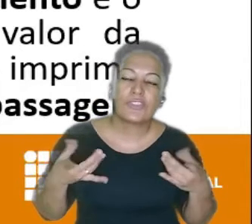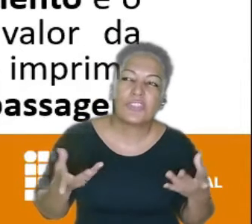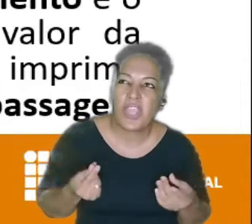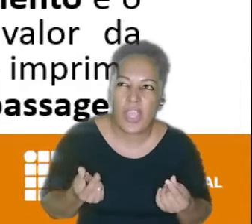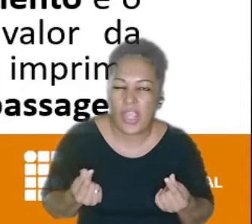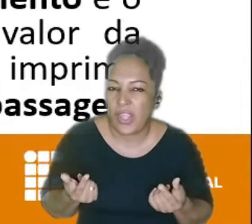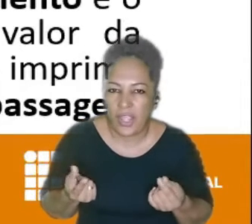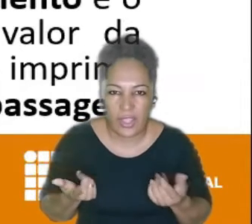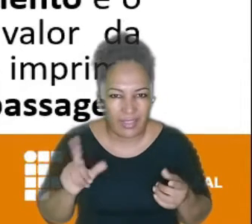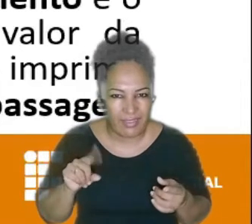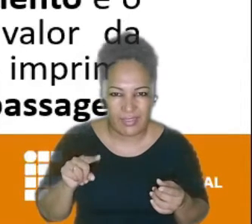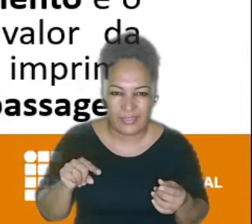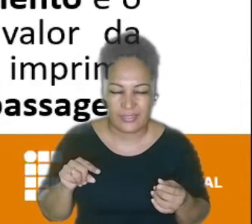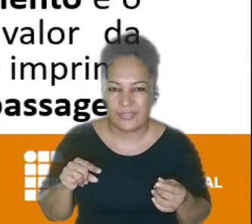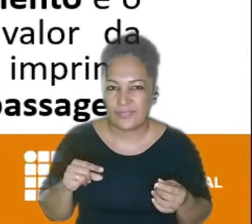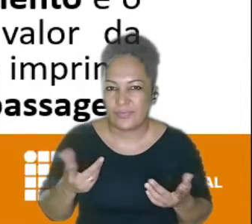é